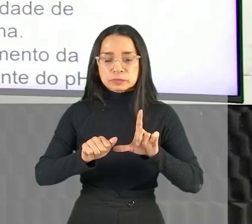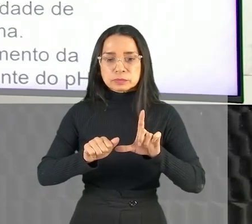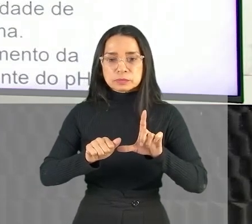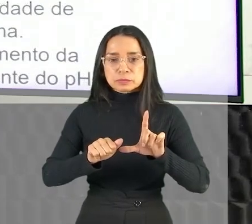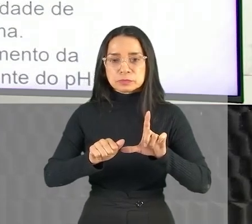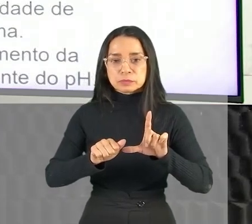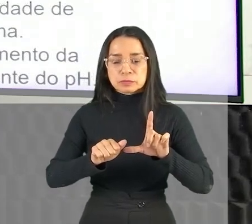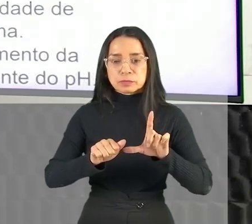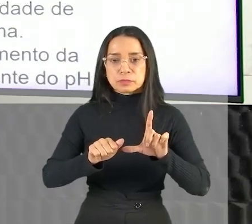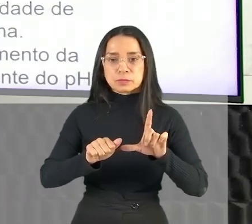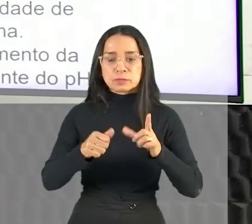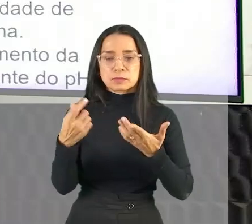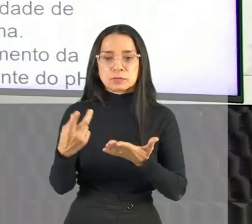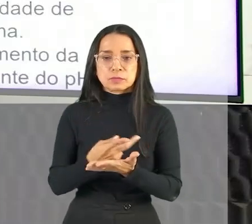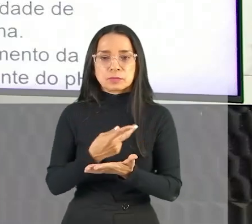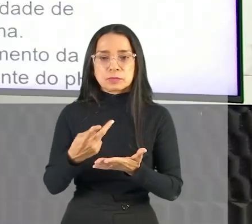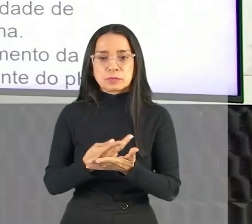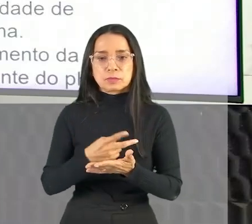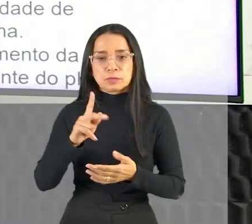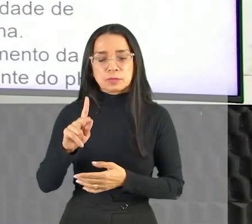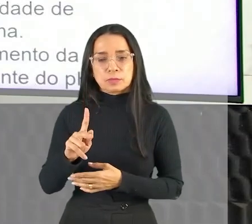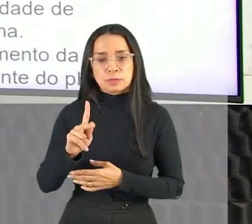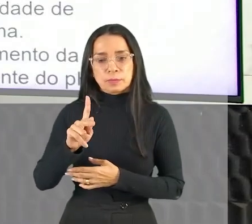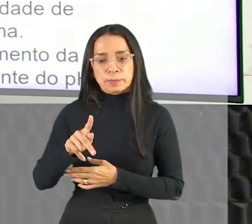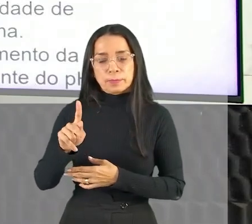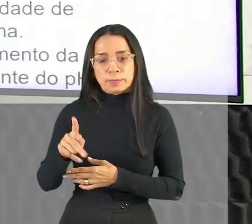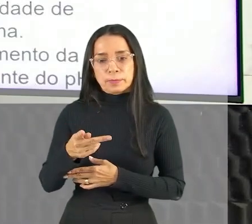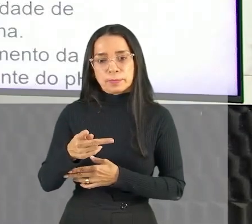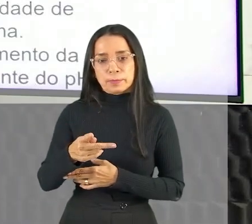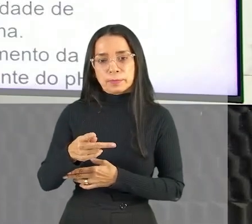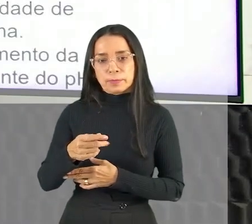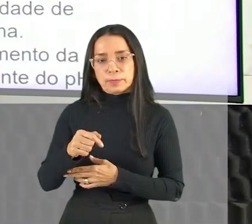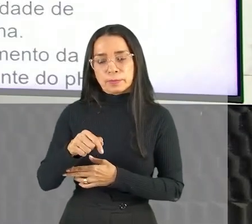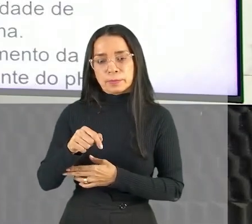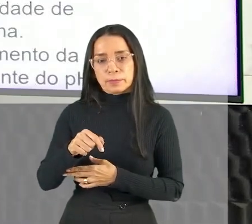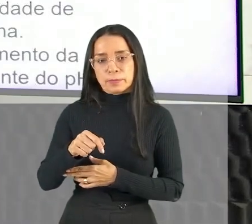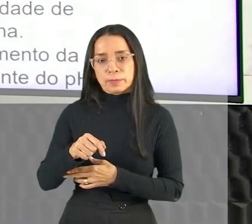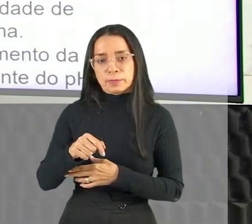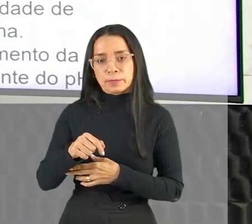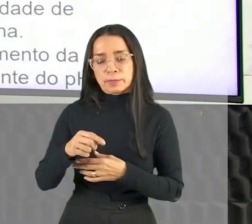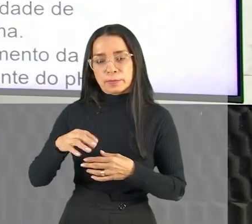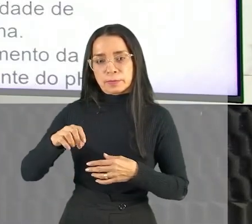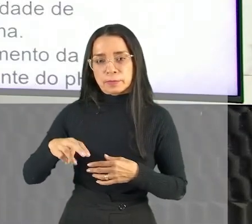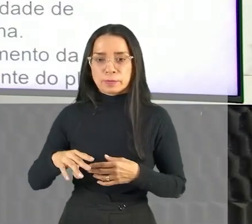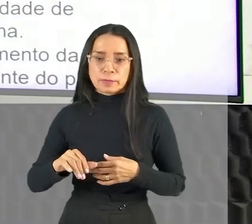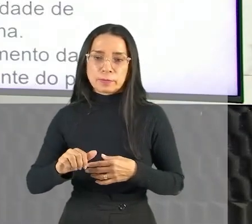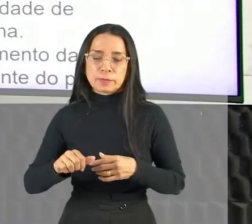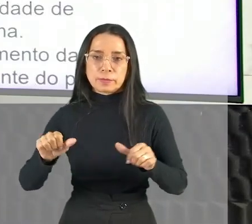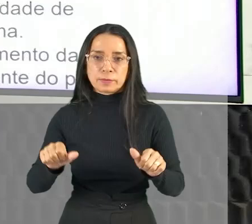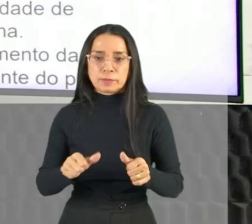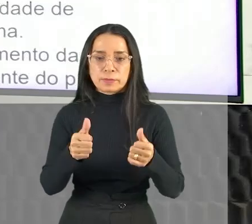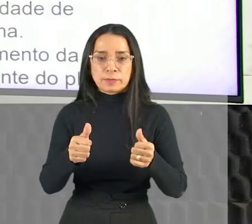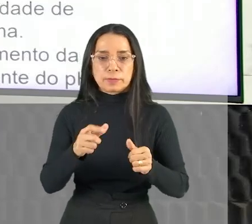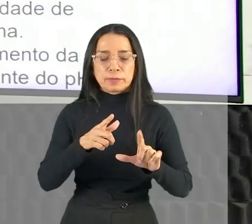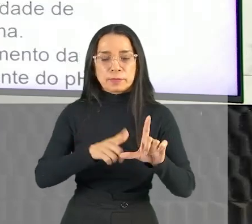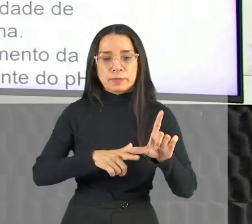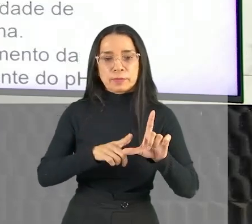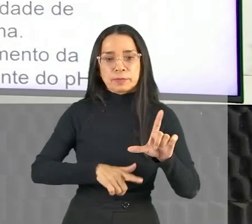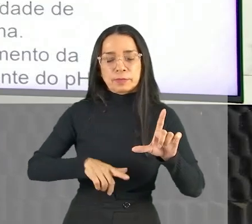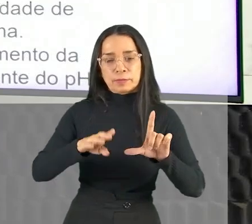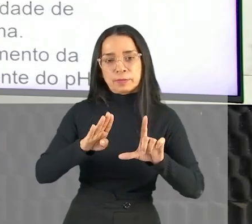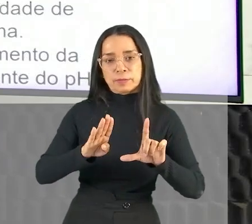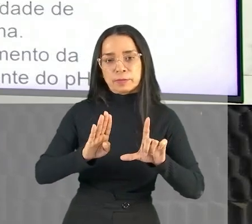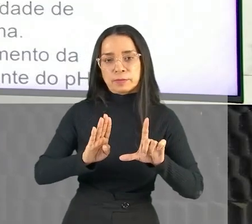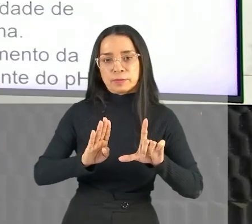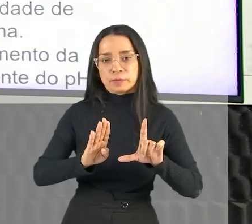enzima. Não. O pH mais para baixo é que a enzima fica melhor. A temperatura baixa, 10 graus,